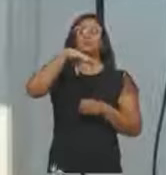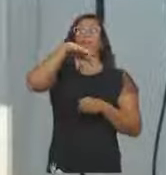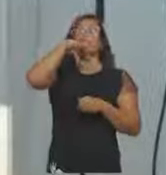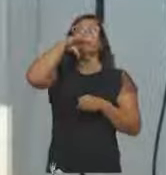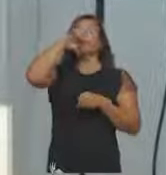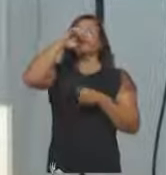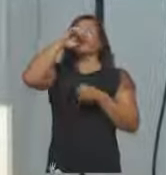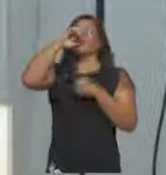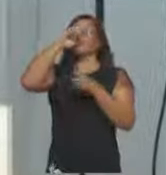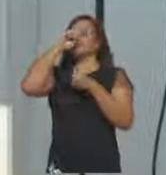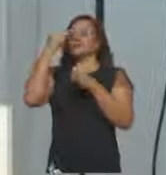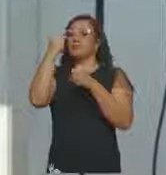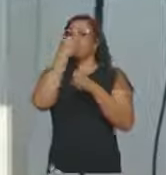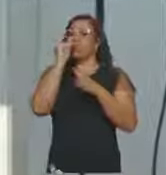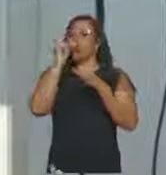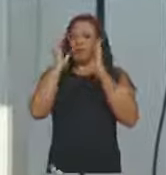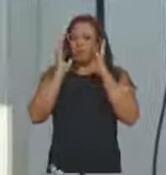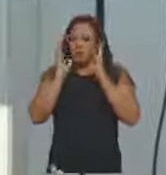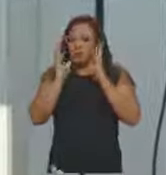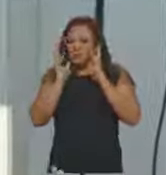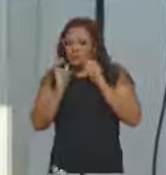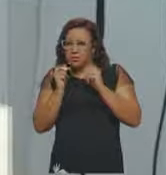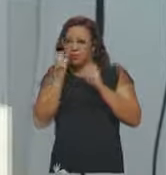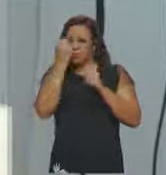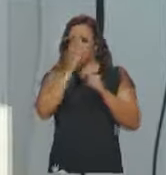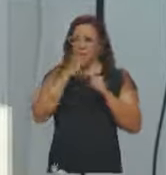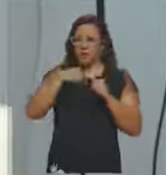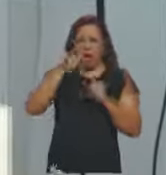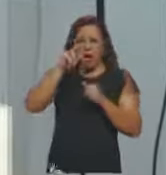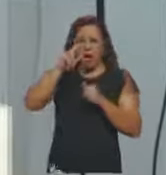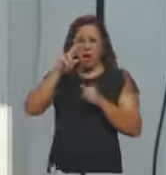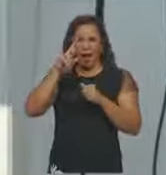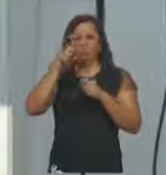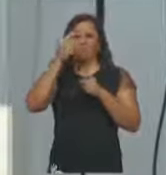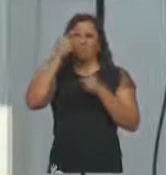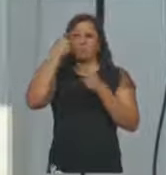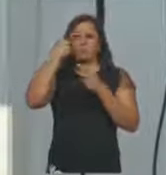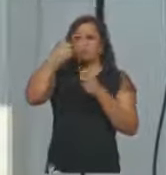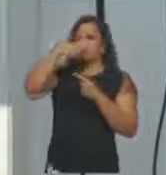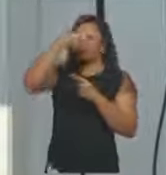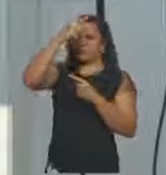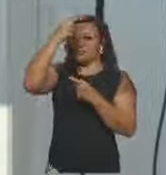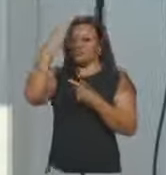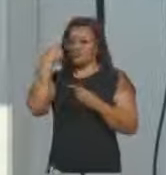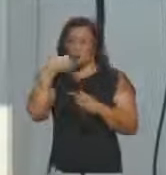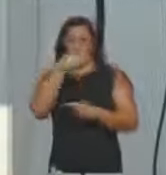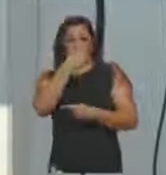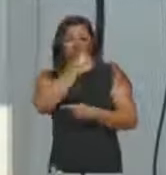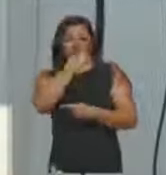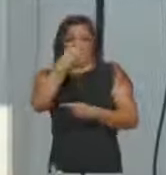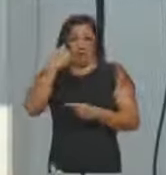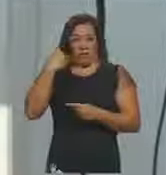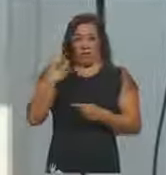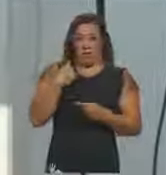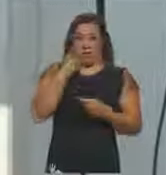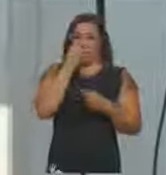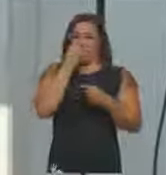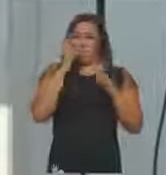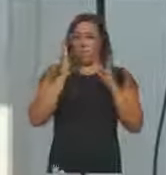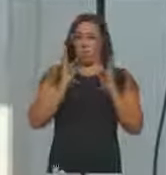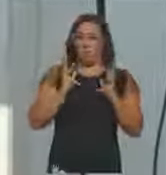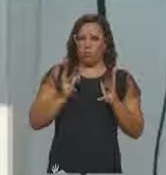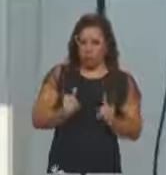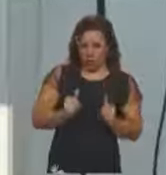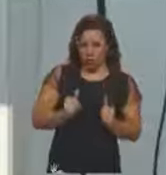purifica, ele aquece, ele umidifica o ar, de maneira que chega até os pulmões um ar puro, um ar aquecido, um ar